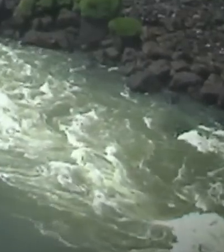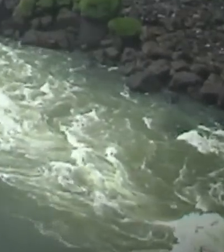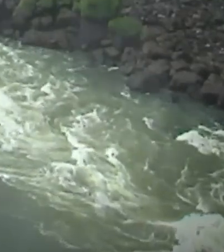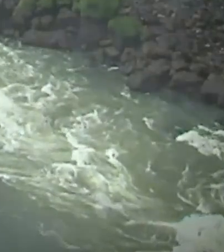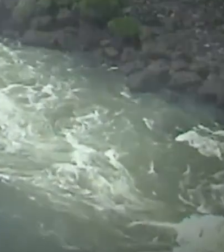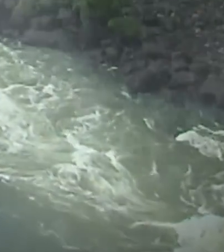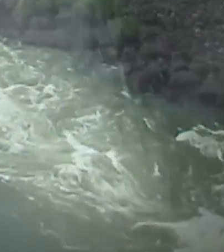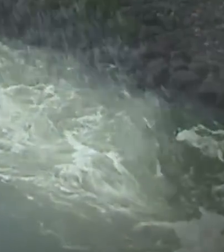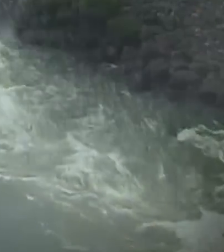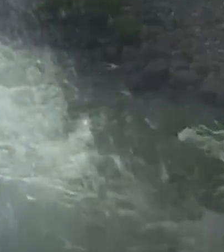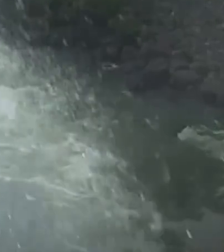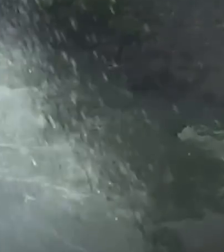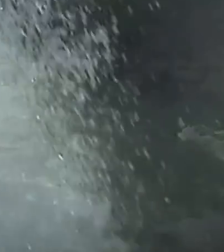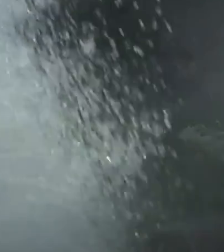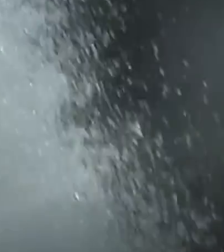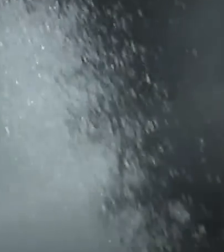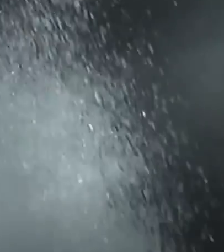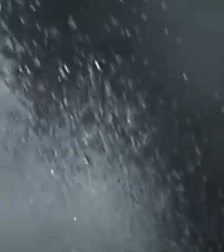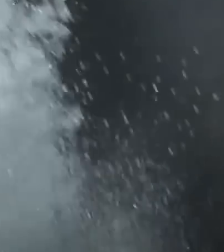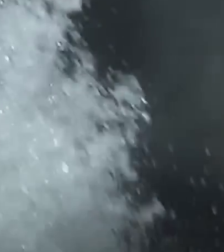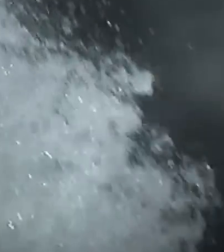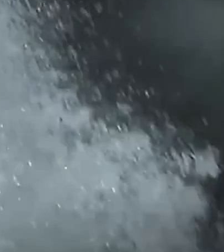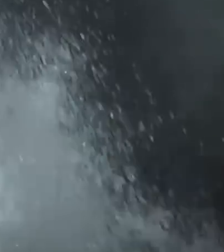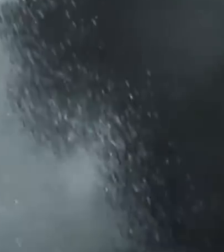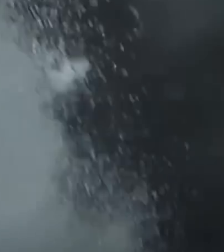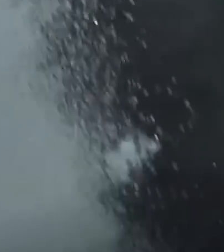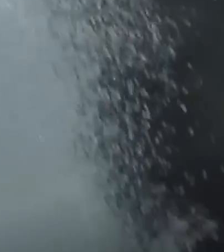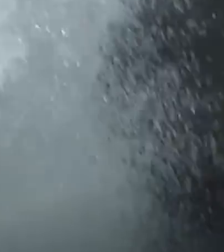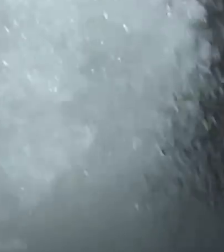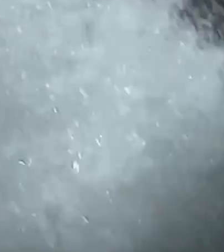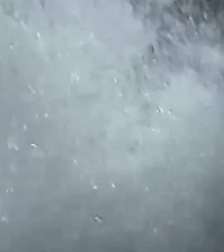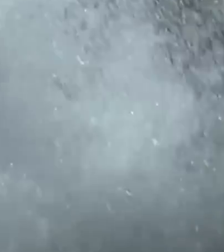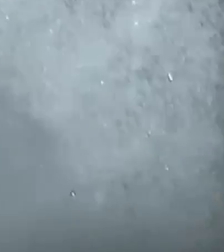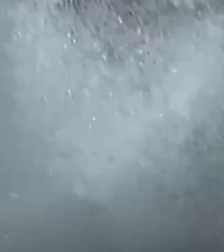é a graça do eterno Deus